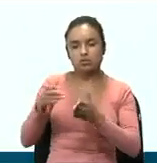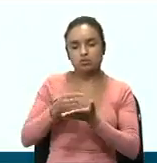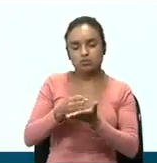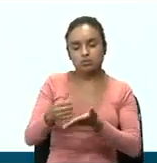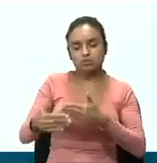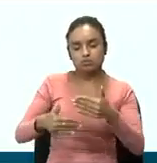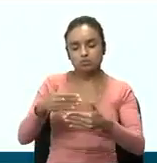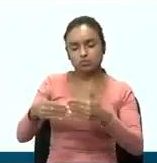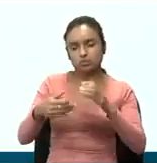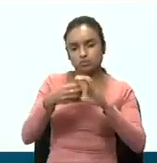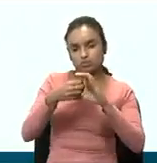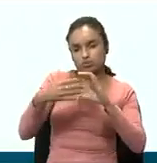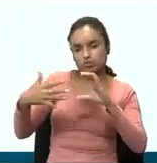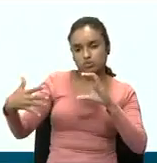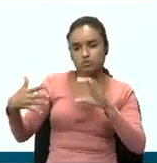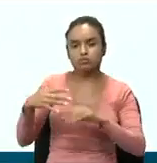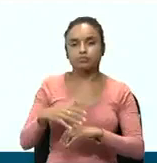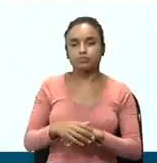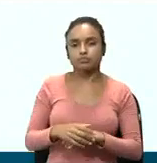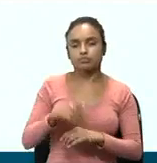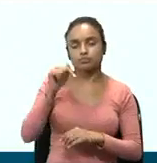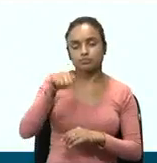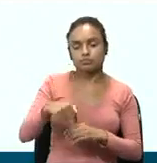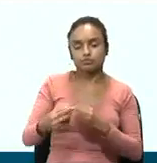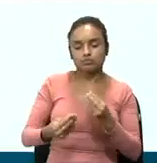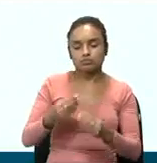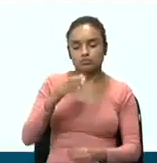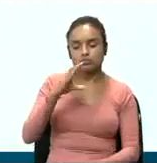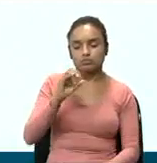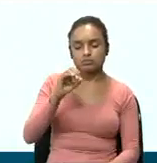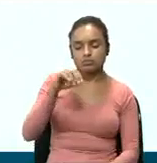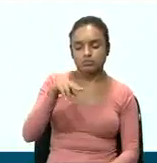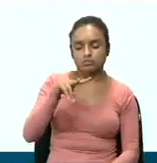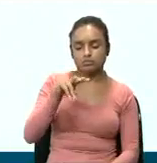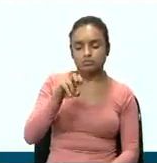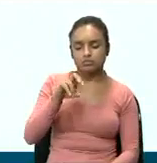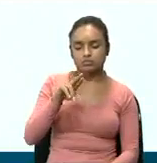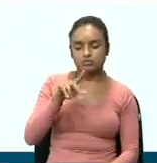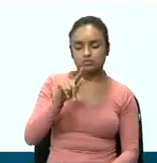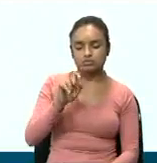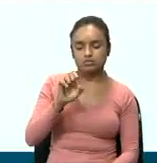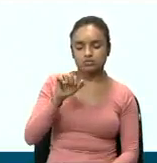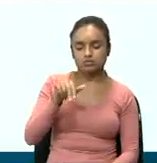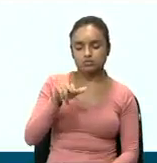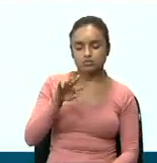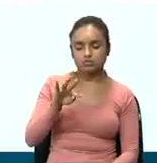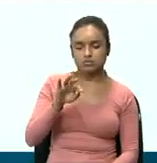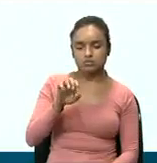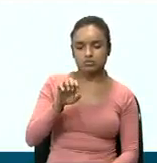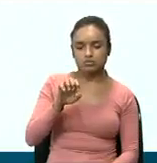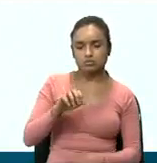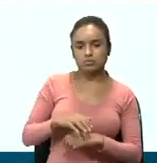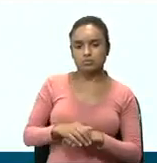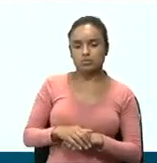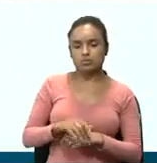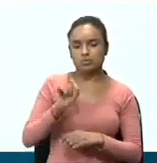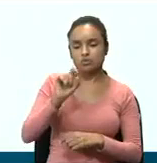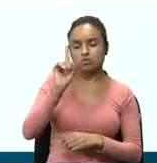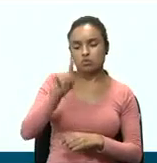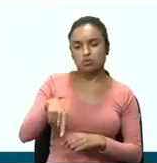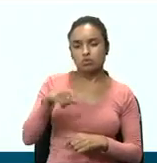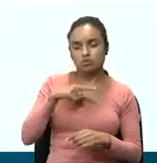consequências dessas características. No caso, como ela é convergente, nós vamos calcular a soma. A soma de uma